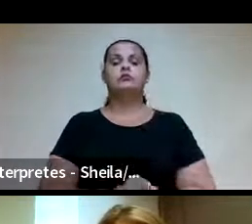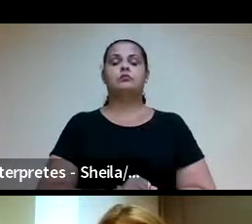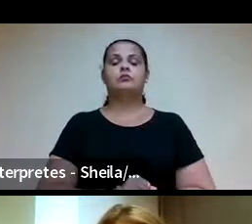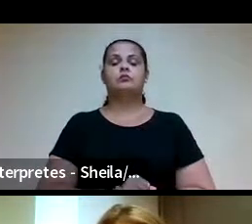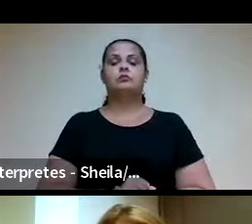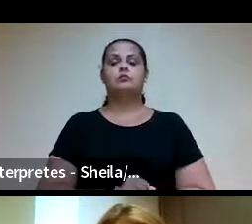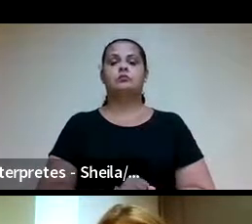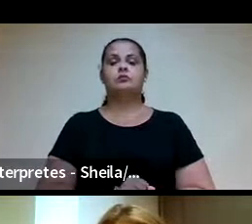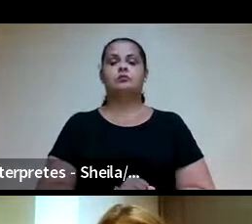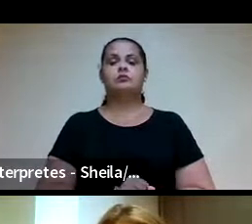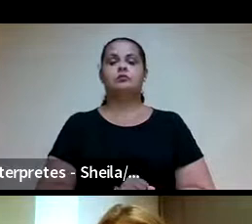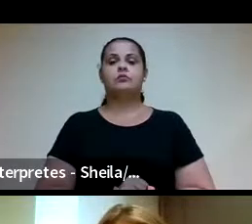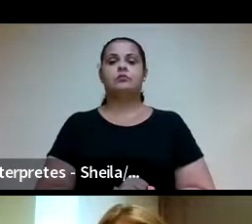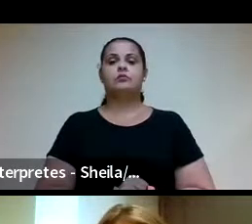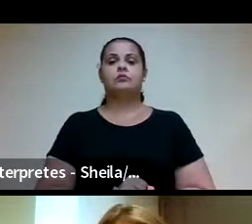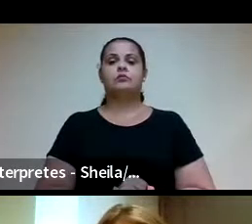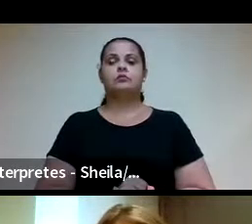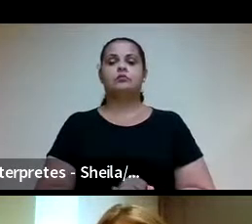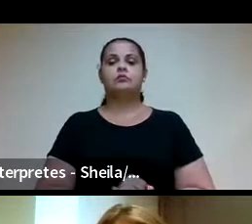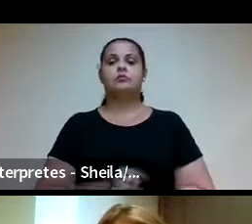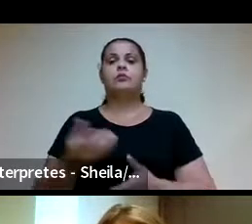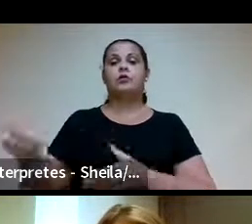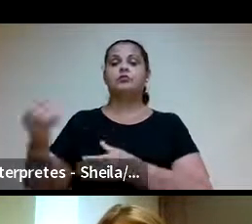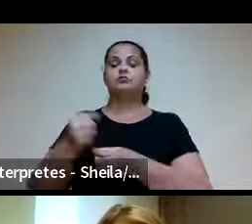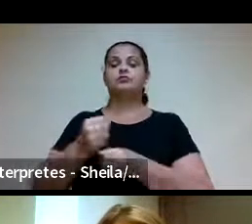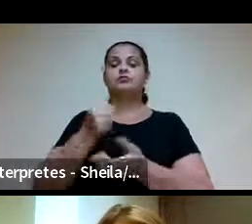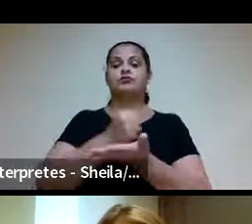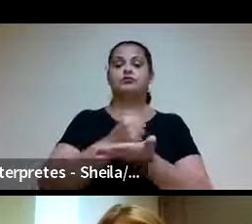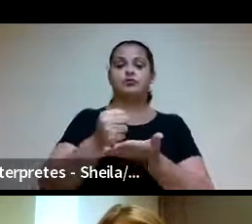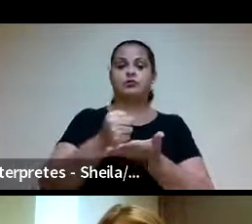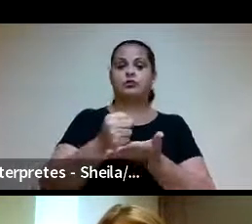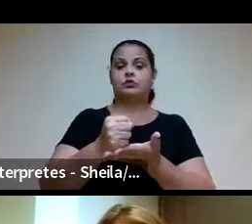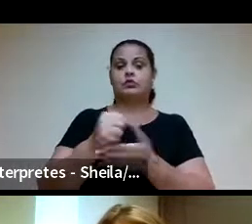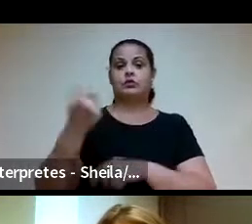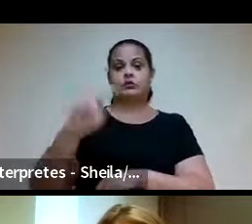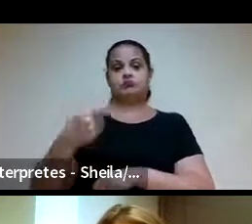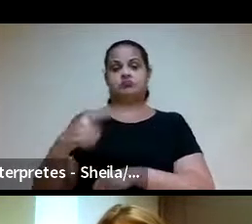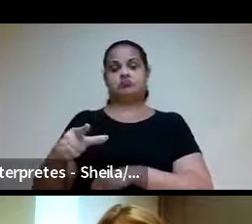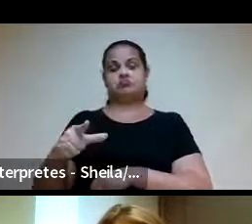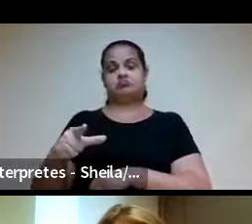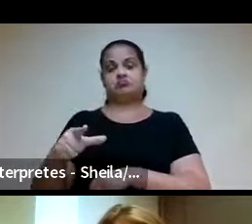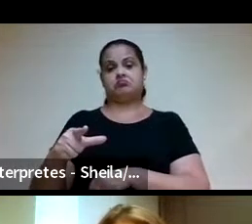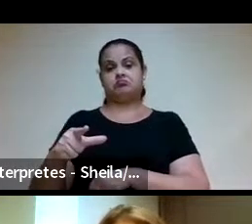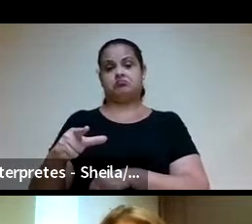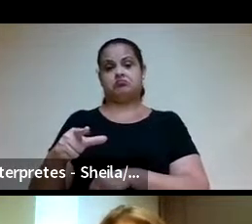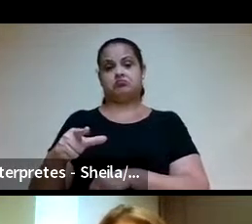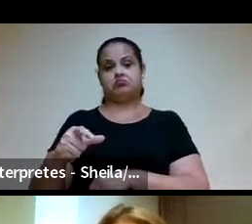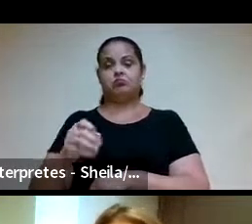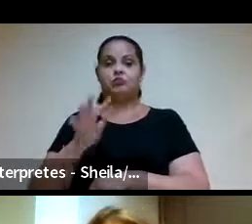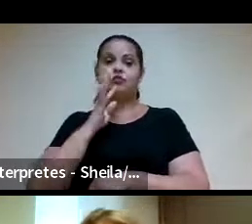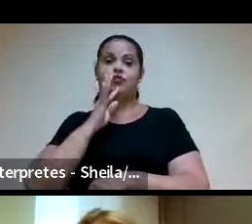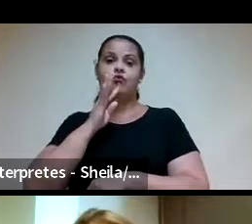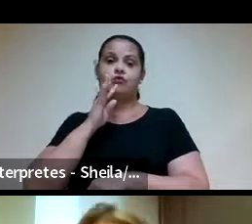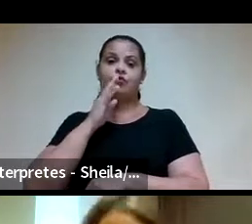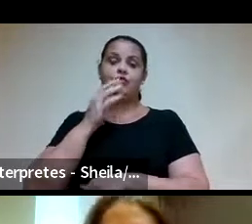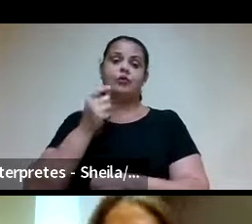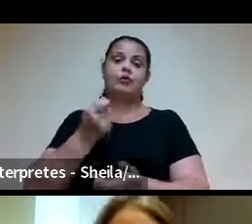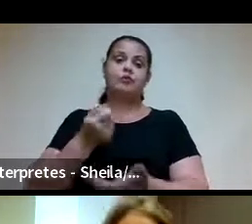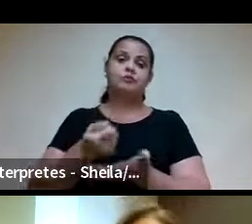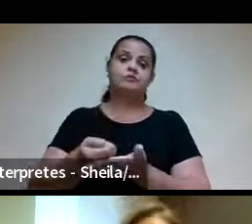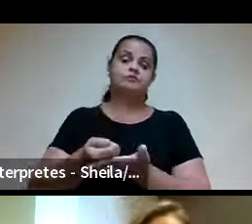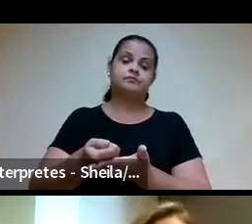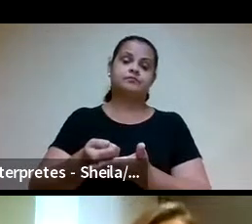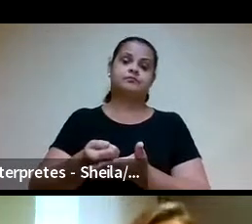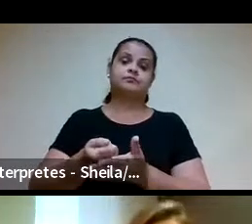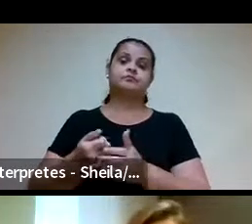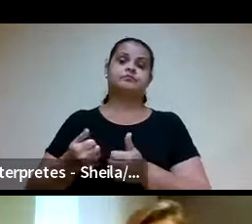a capacidade recursal não há, de fato, de se conhecer do recurso que foi interposto. Então, com a